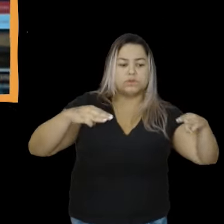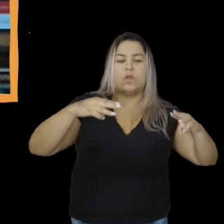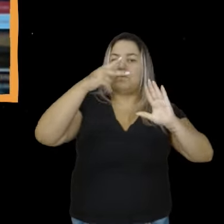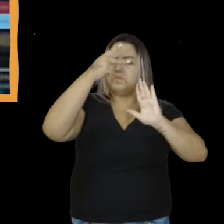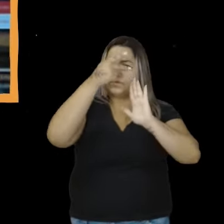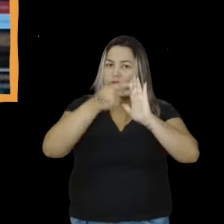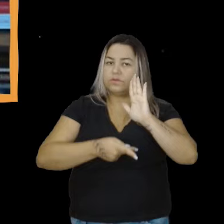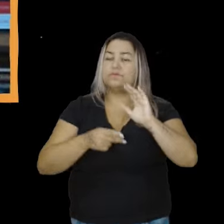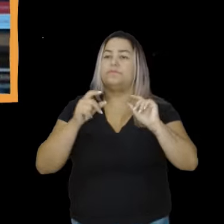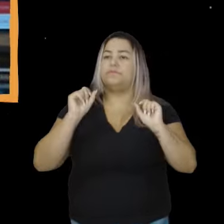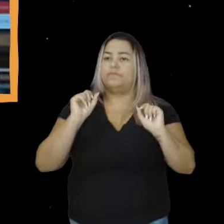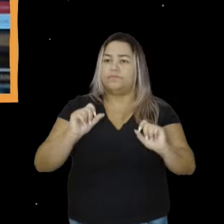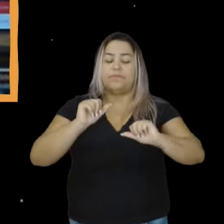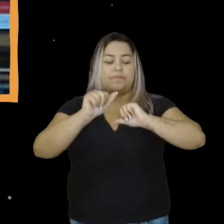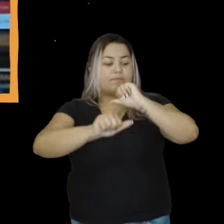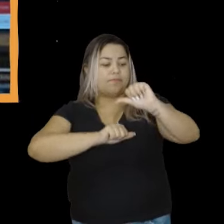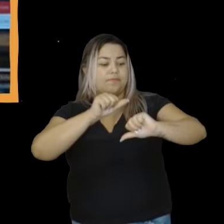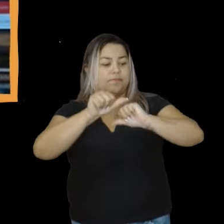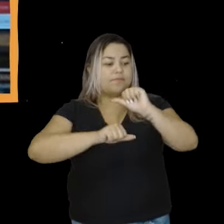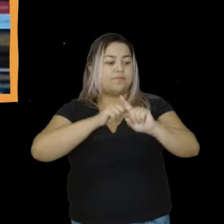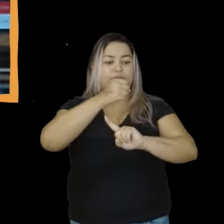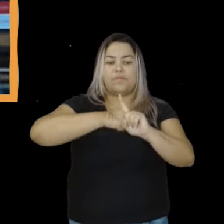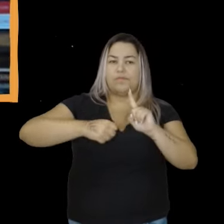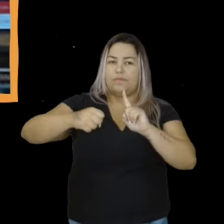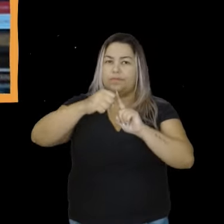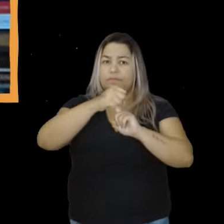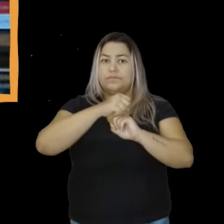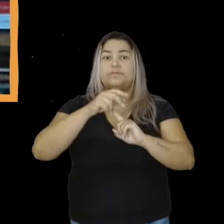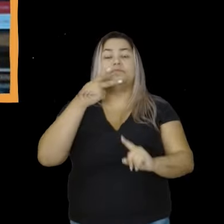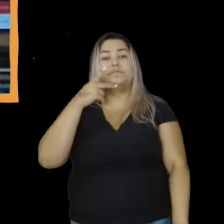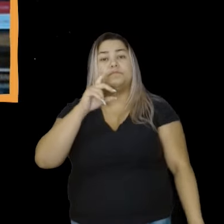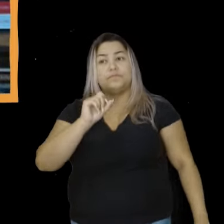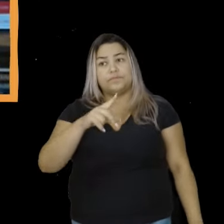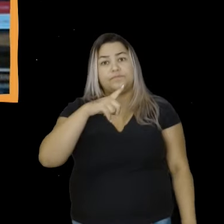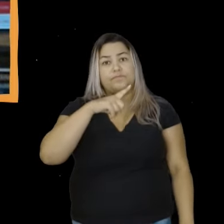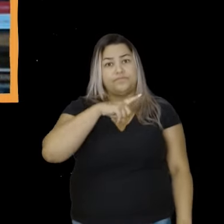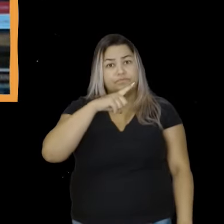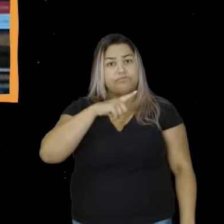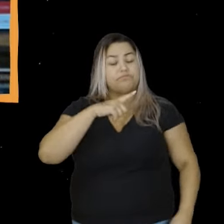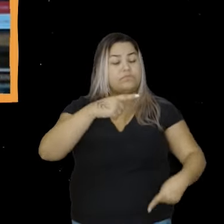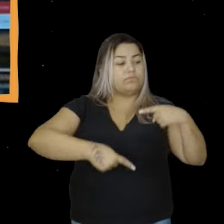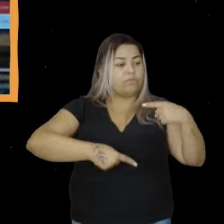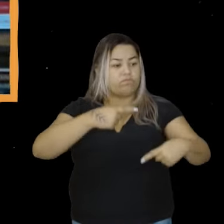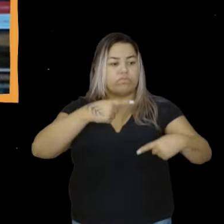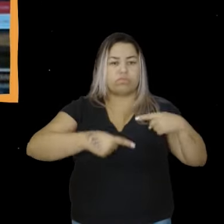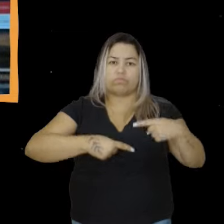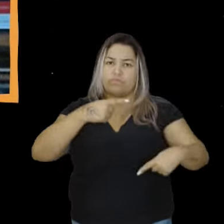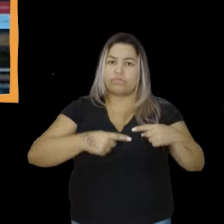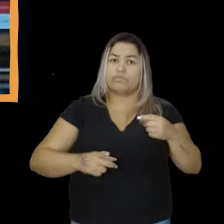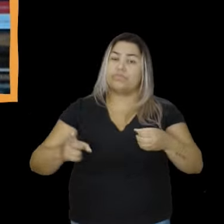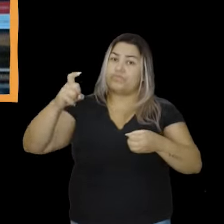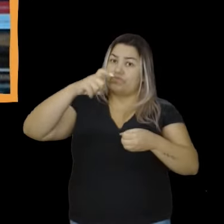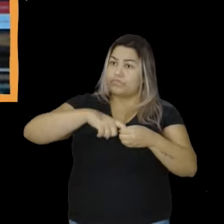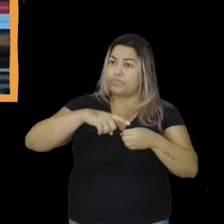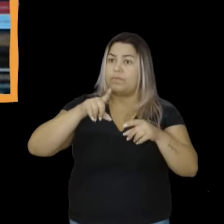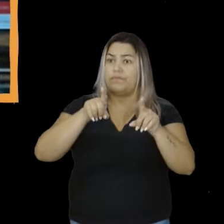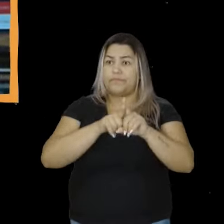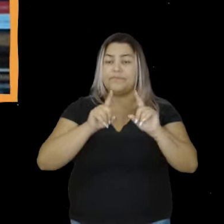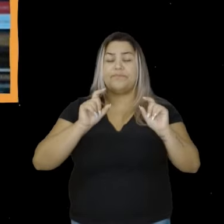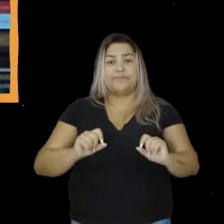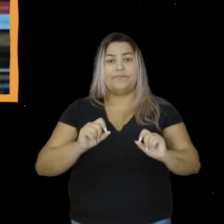é transformar a sociedade para ter uma política voltada para as maiorias. E